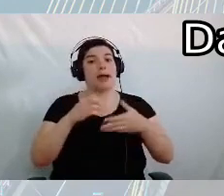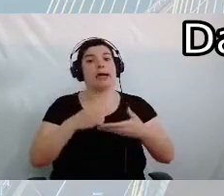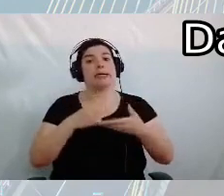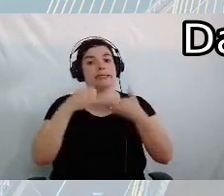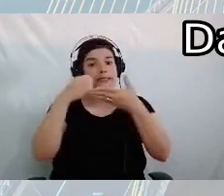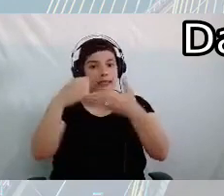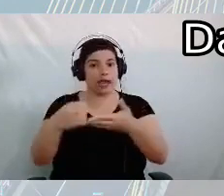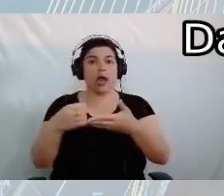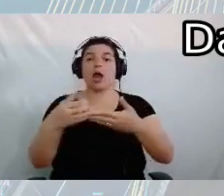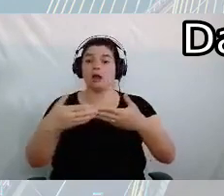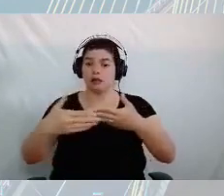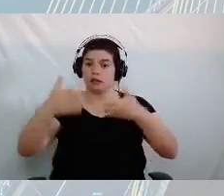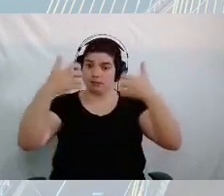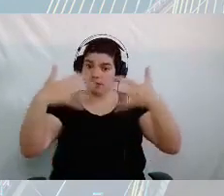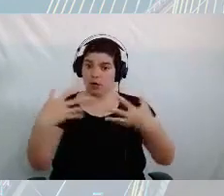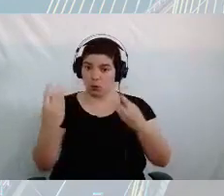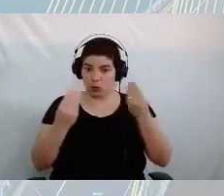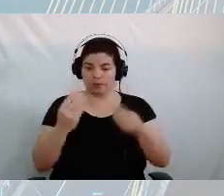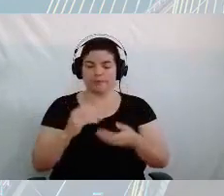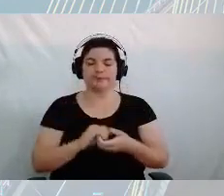vou contar como é que foi essa jornada.